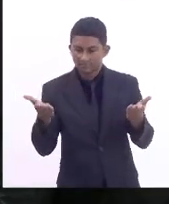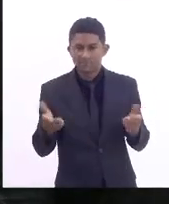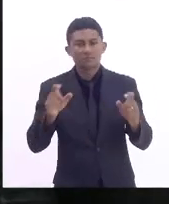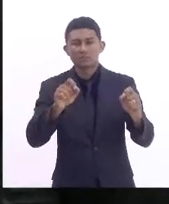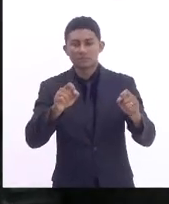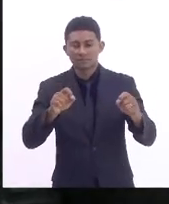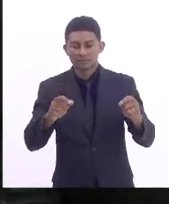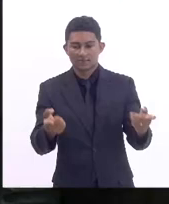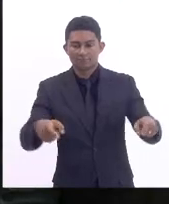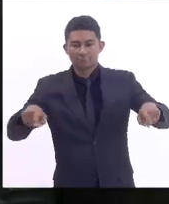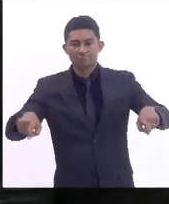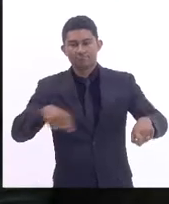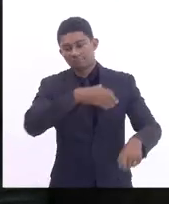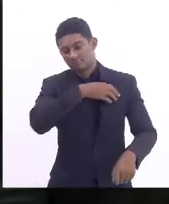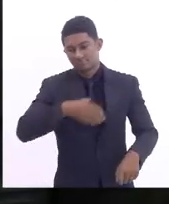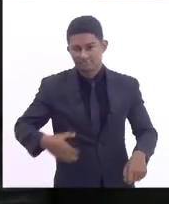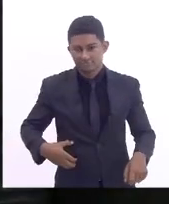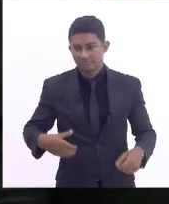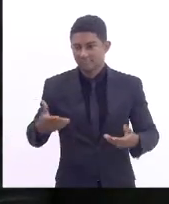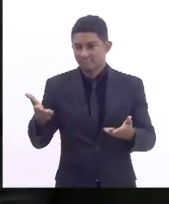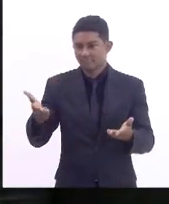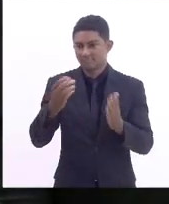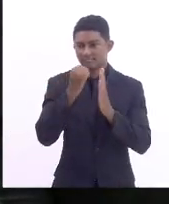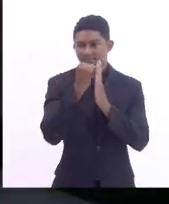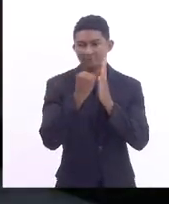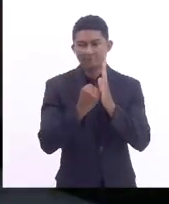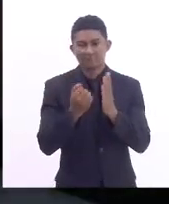termo de Posse G1